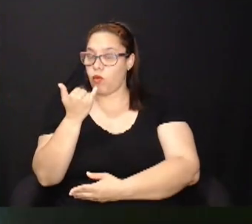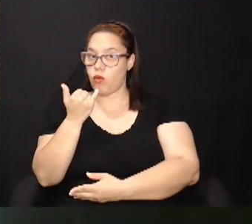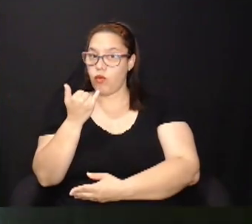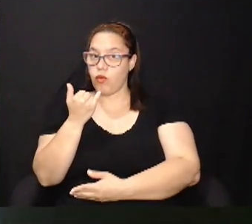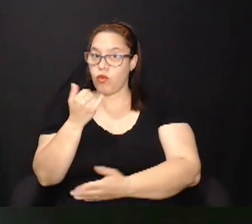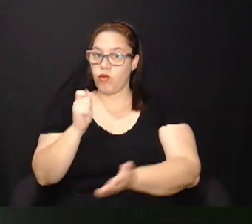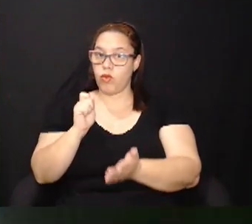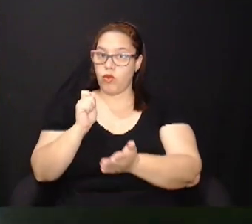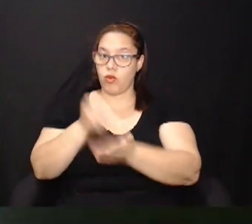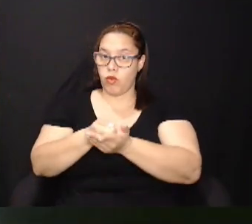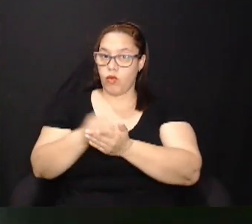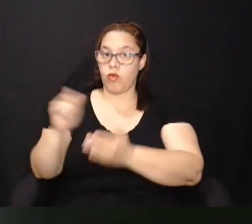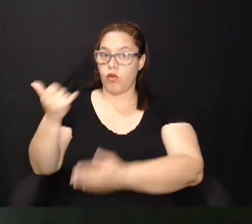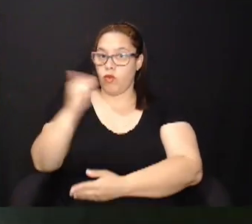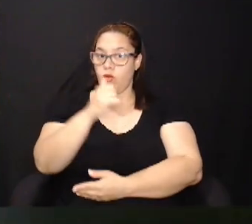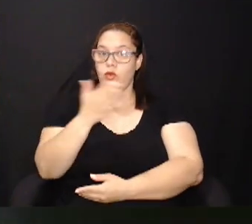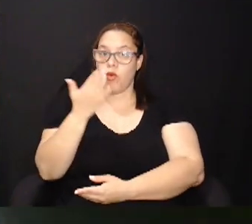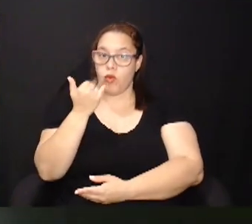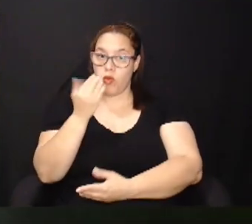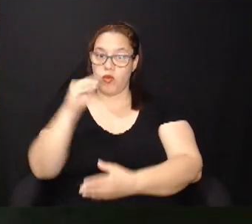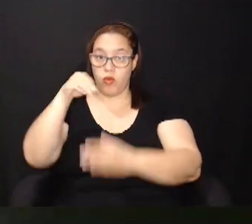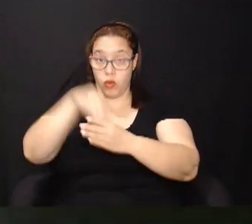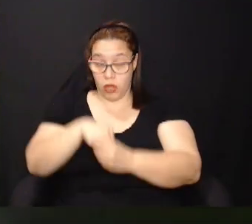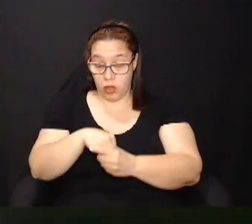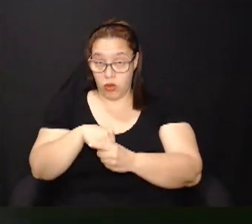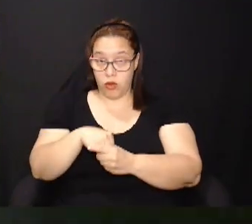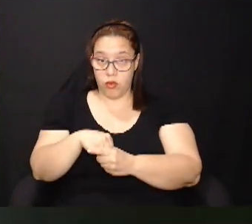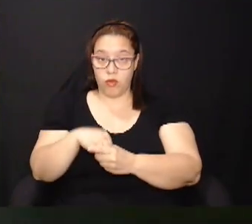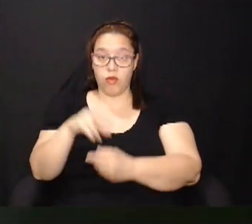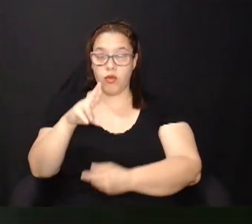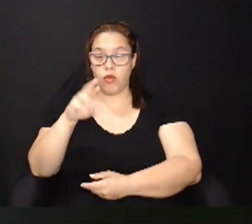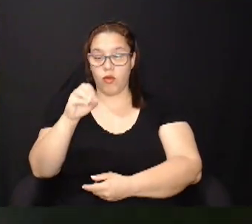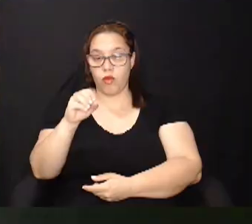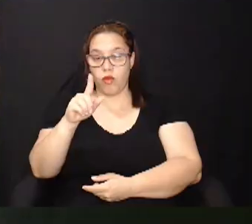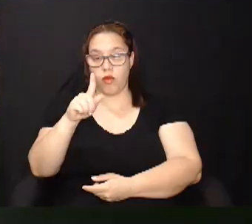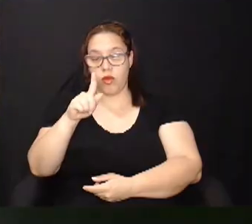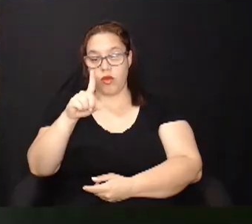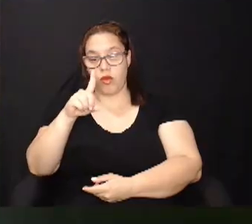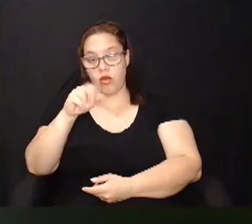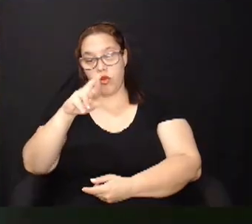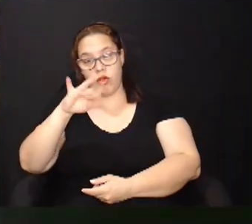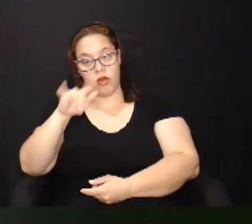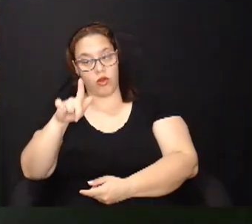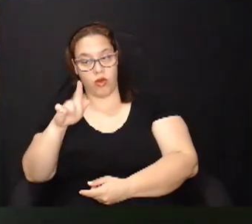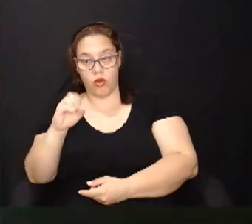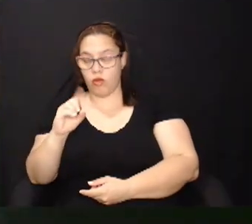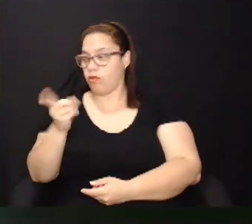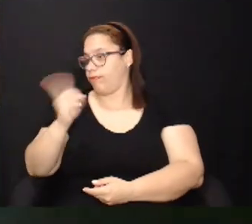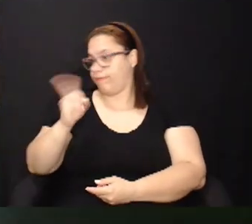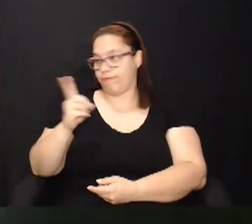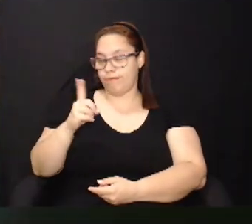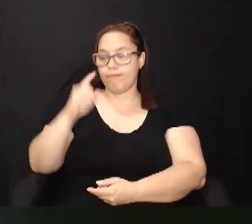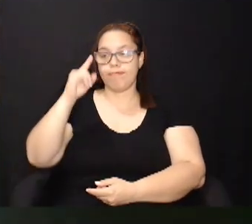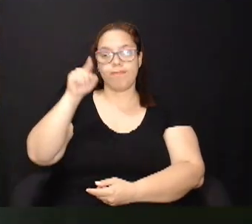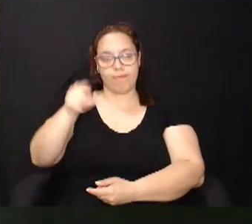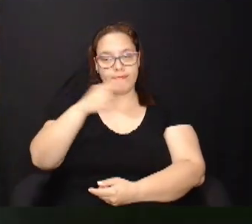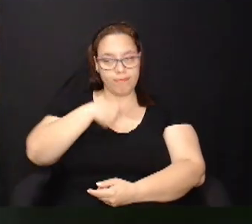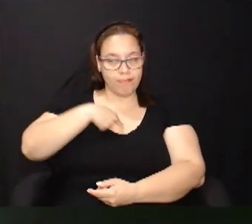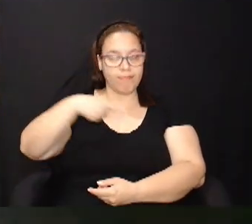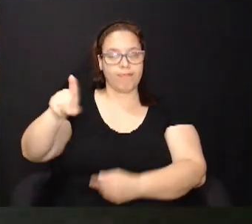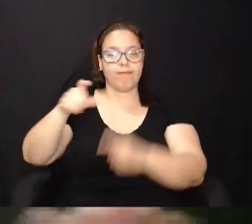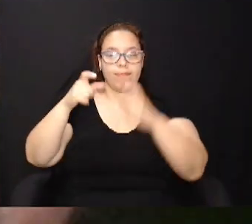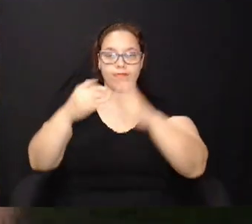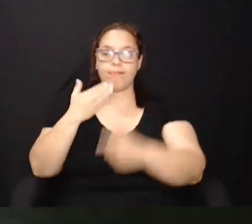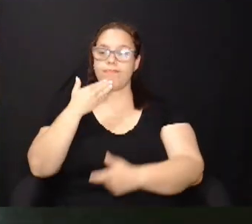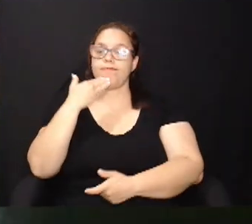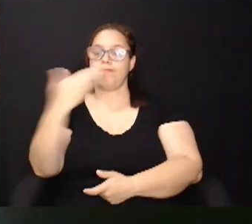vai te dar para você se alimentar no aeroporto. Rodrigo, a companhia vai me procurar no aeroporto para me entregar isso? Não. Então é ideal que você vá até o guichê e exija isso.